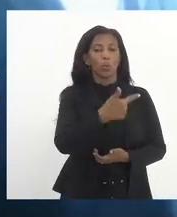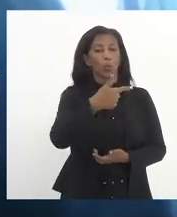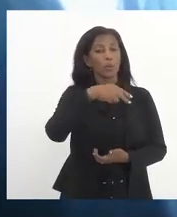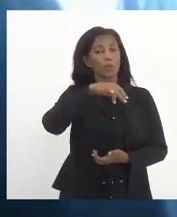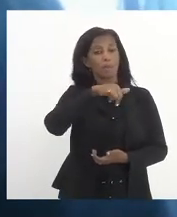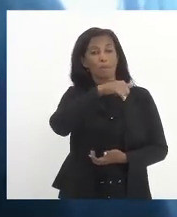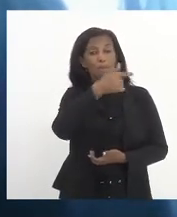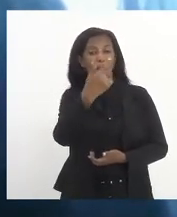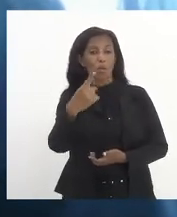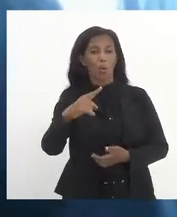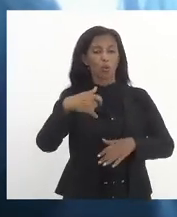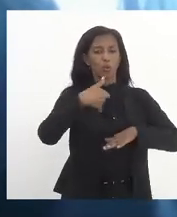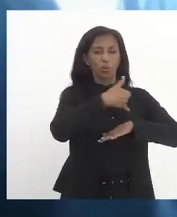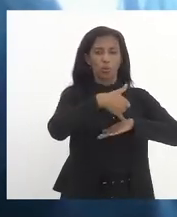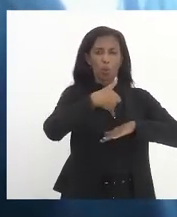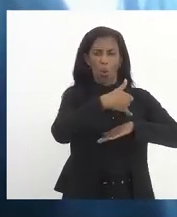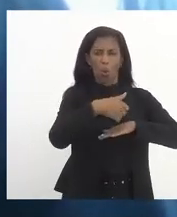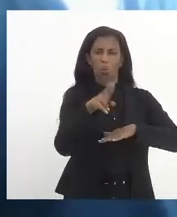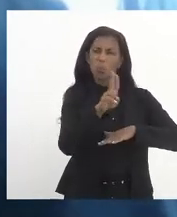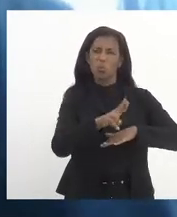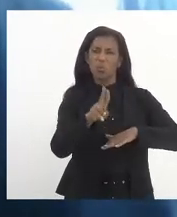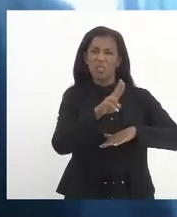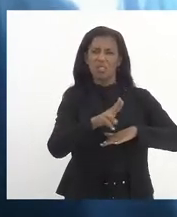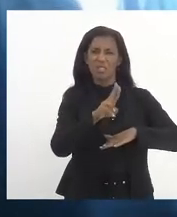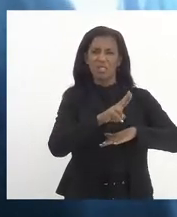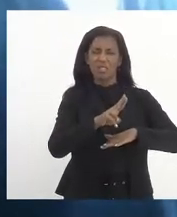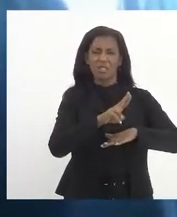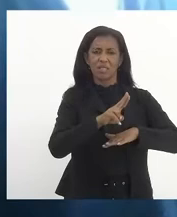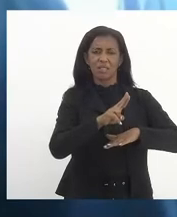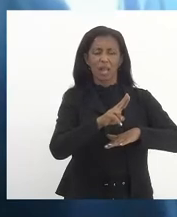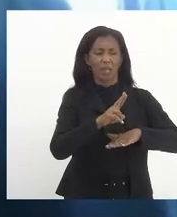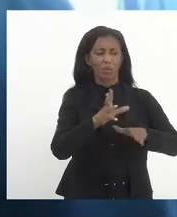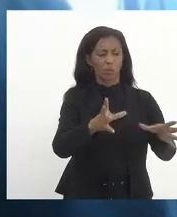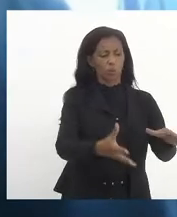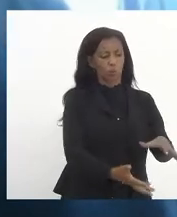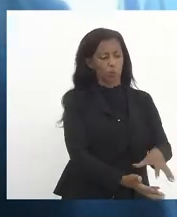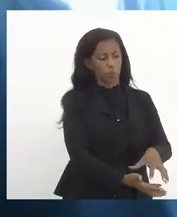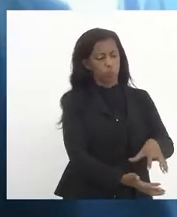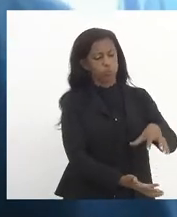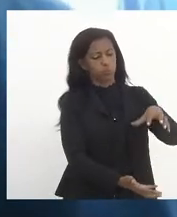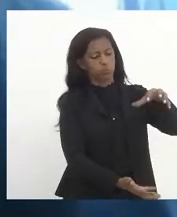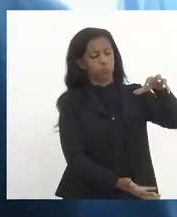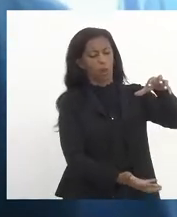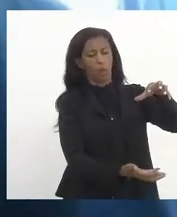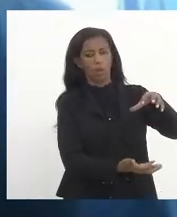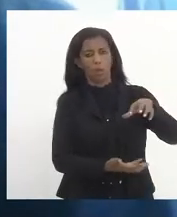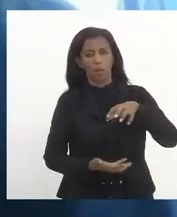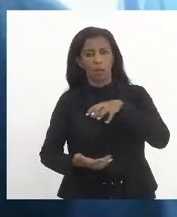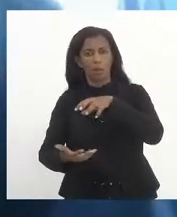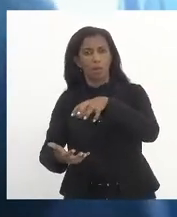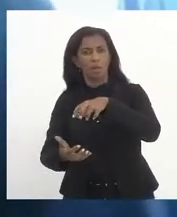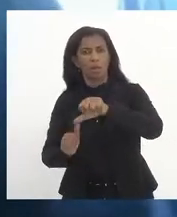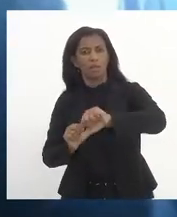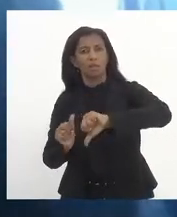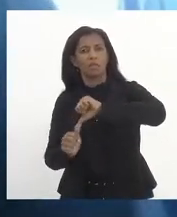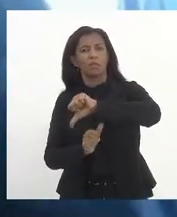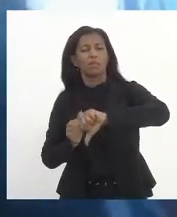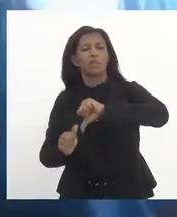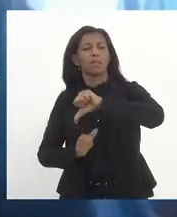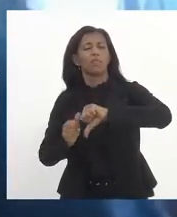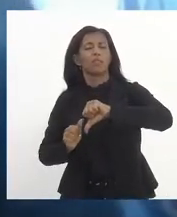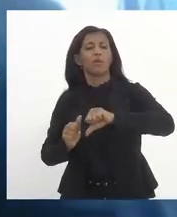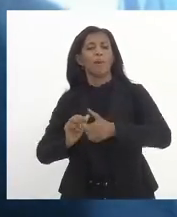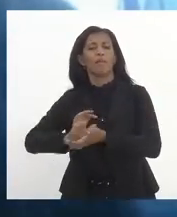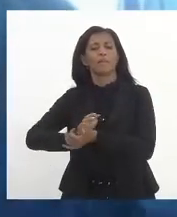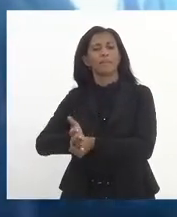de óleo usado, convertendo em sabão, e todo o recurso ia para as cooperativas de